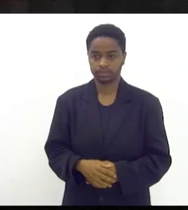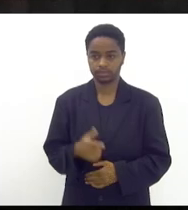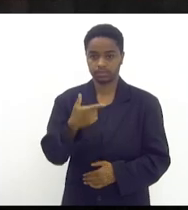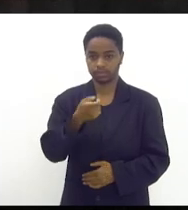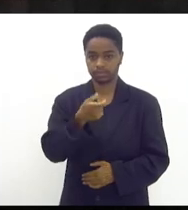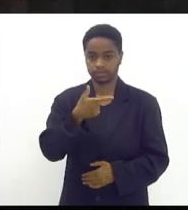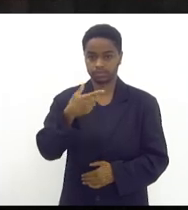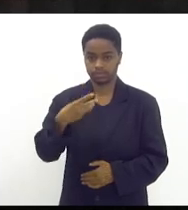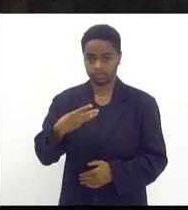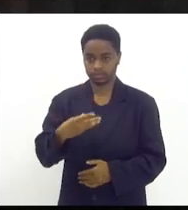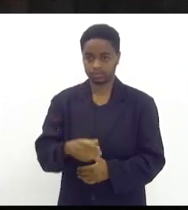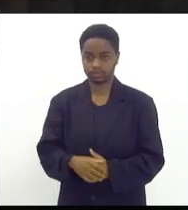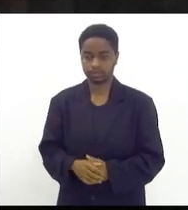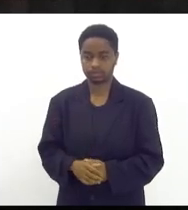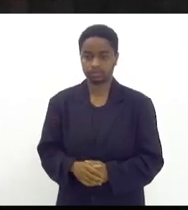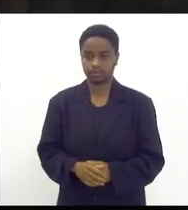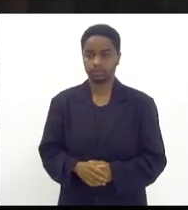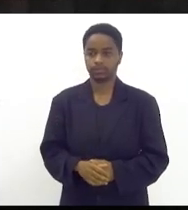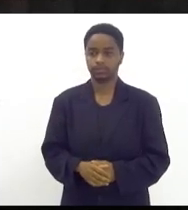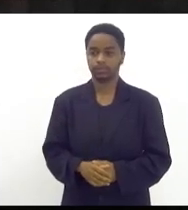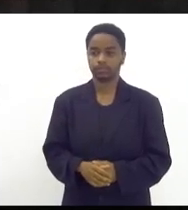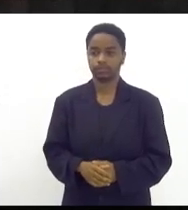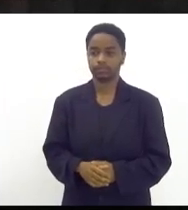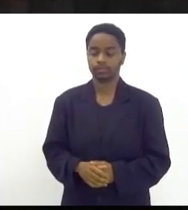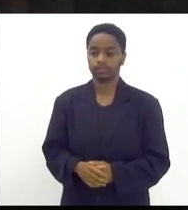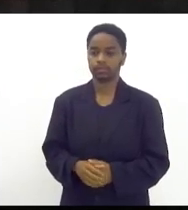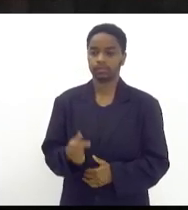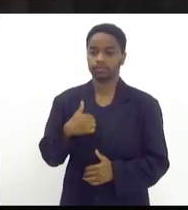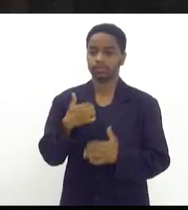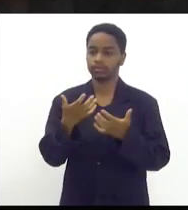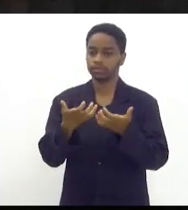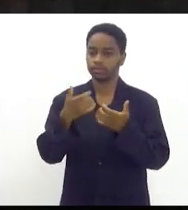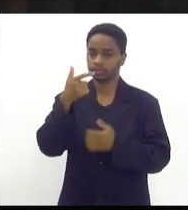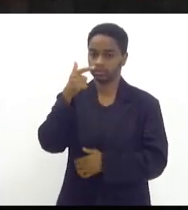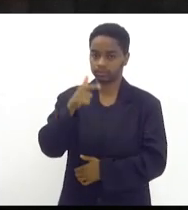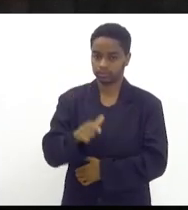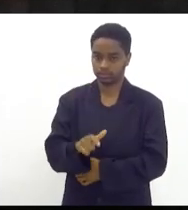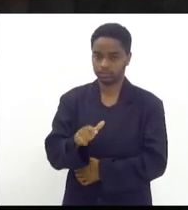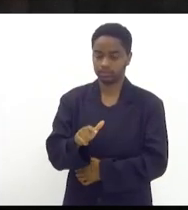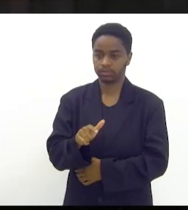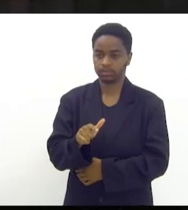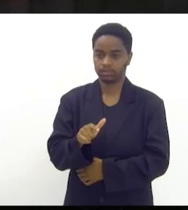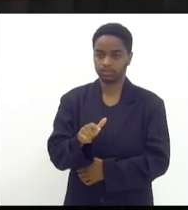dezembro de 2023. E eu quero, mais uma vez,